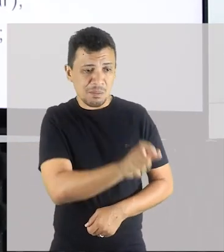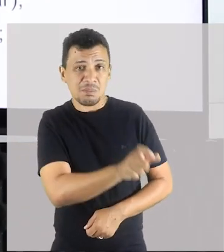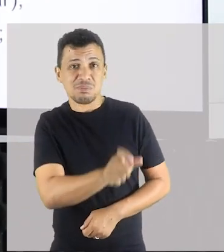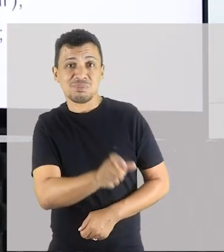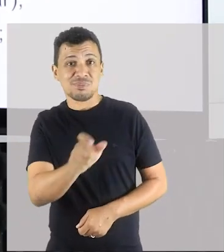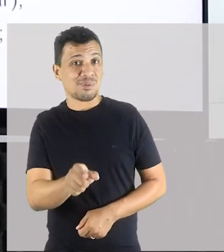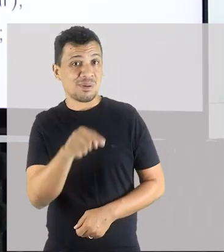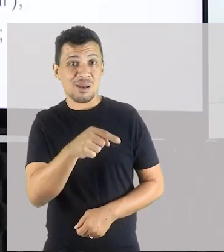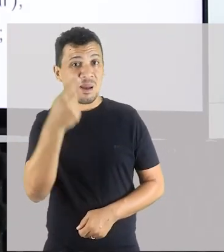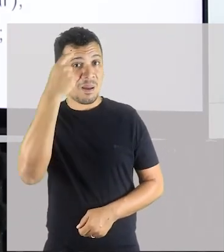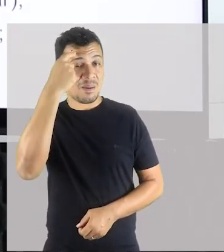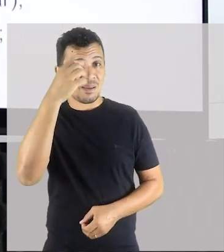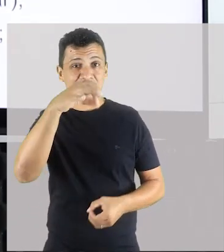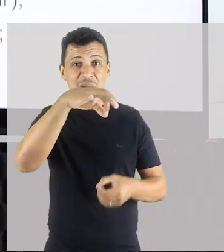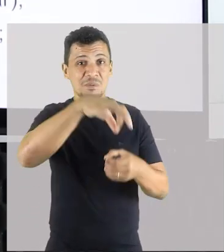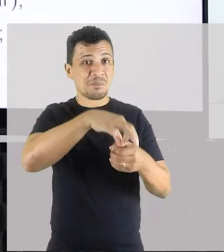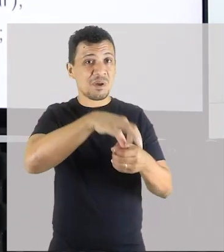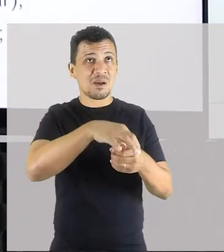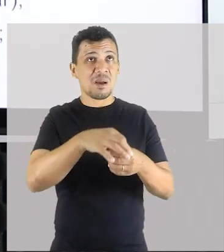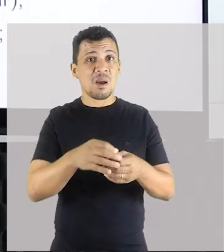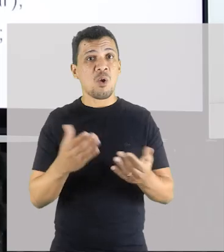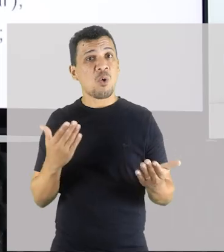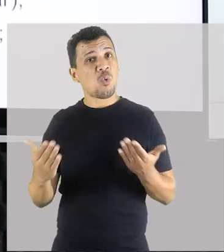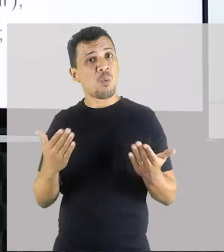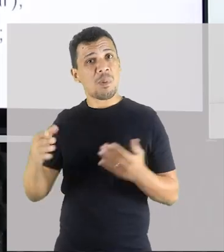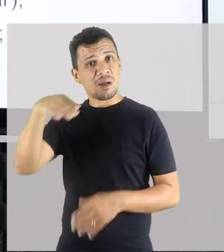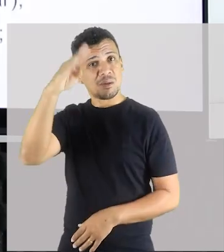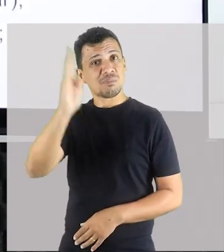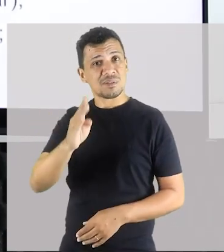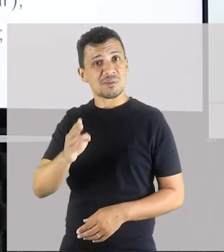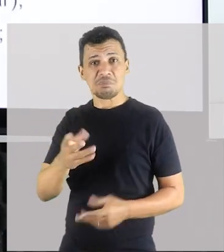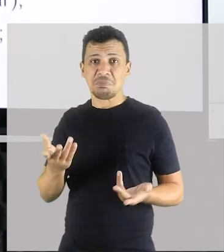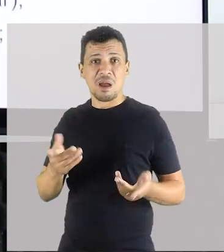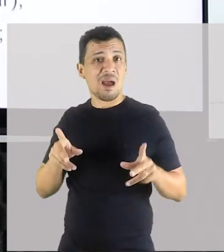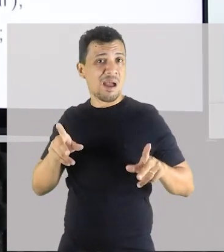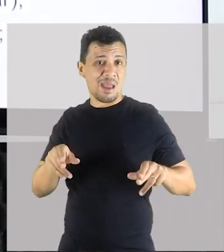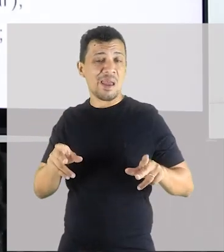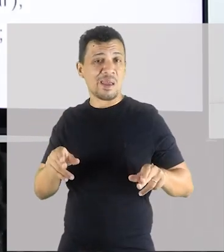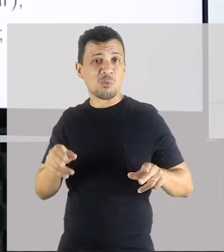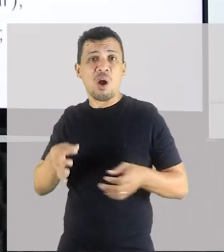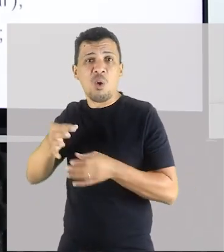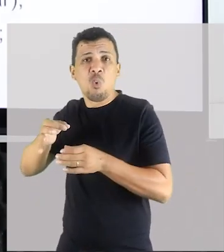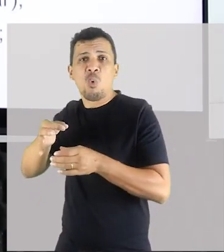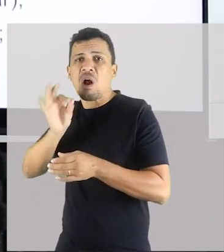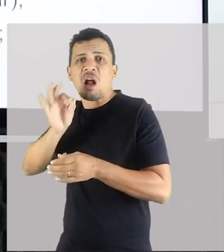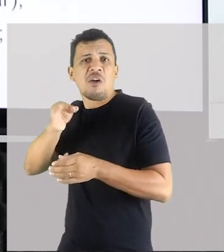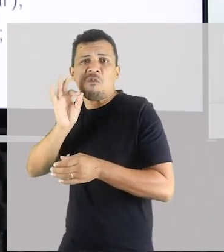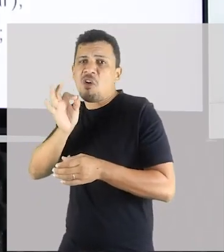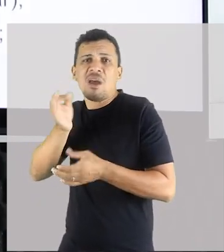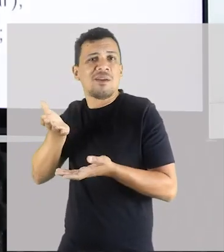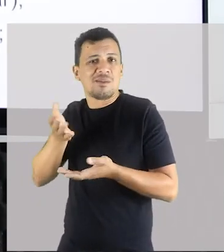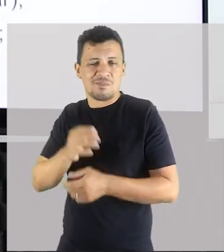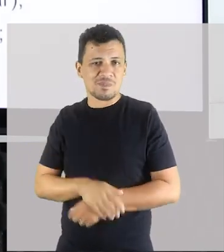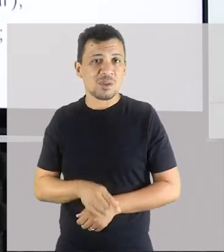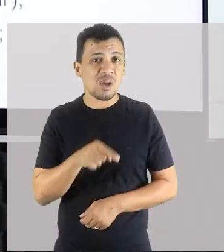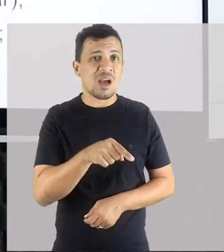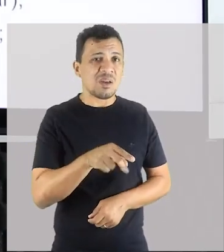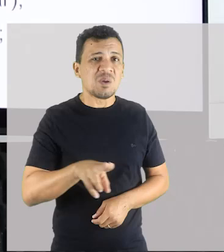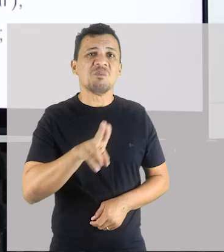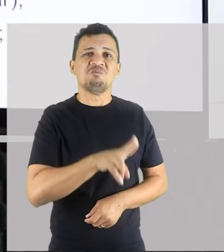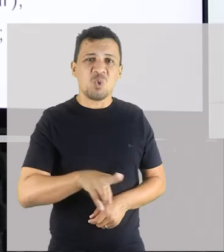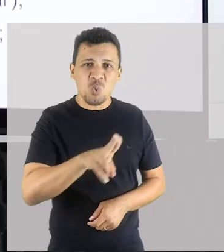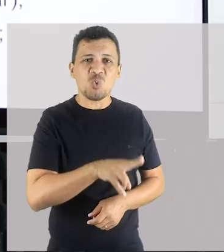era como para nós aqui, por exemplo, no Brasil, é o café. Então, eles consumiam muito chá. Então, era um produto